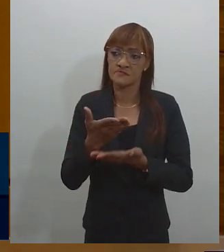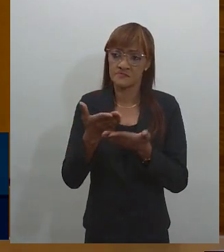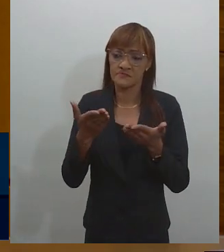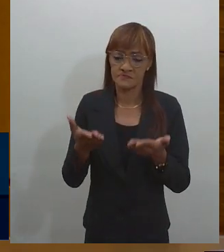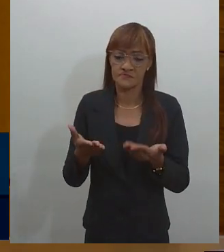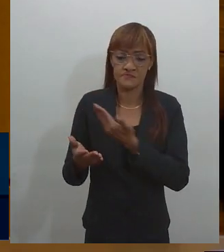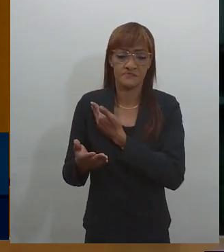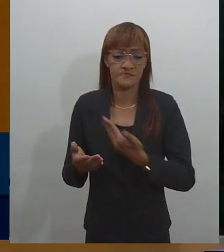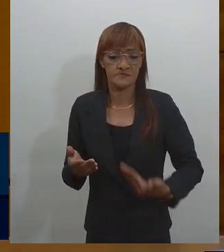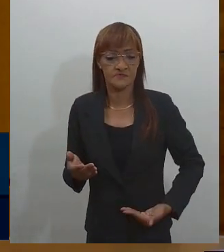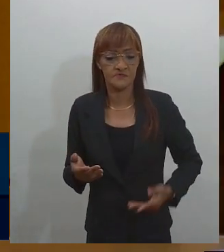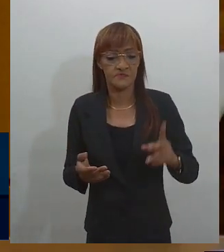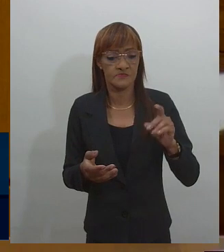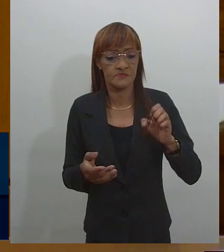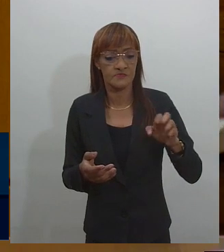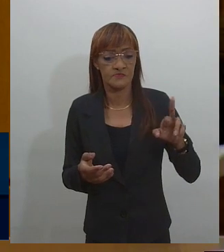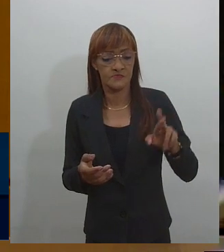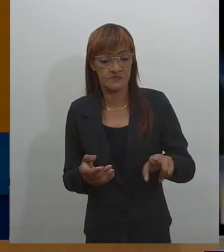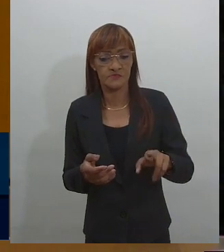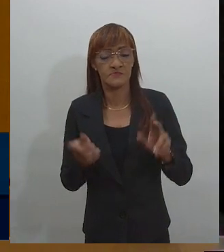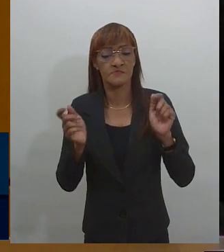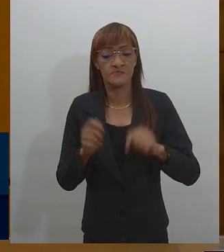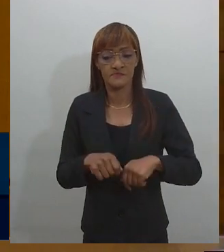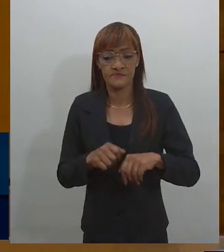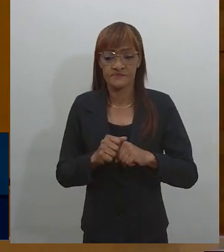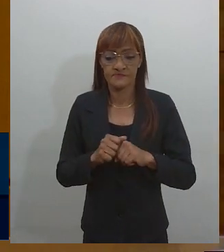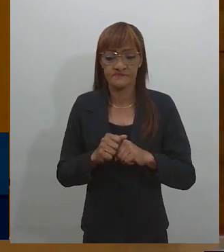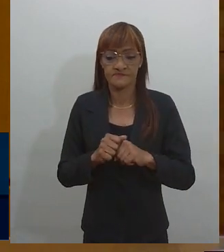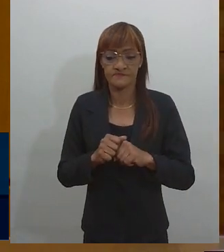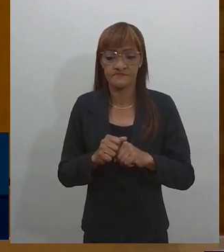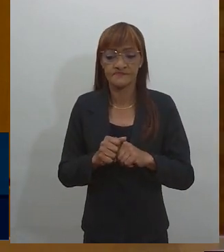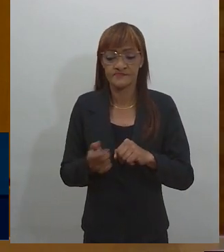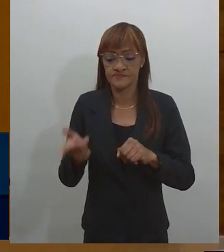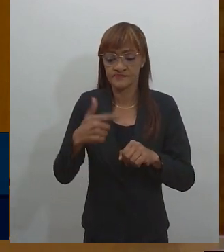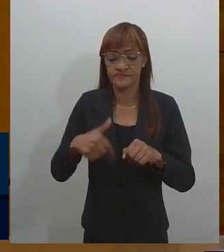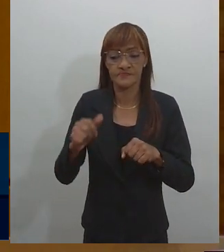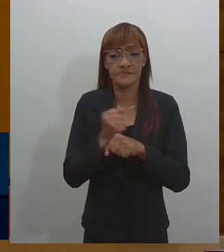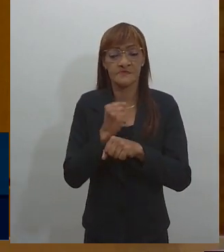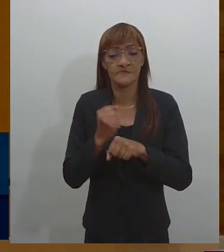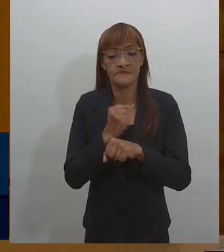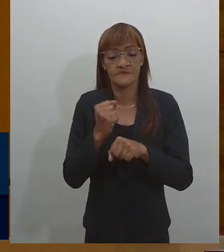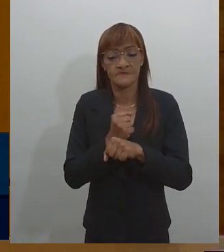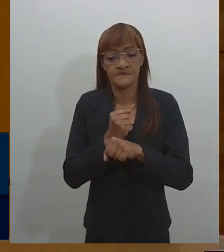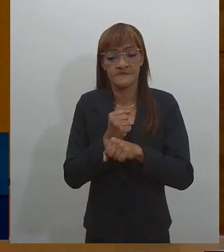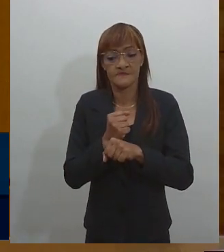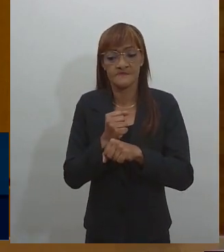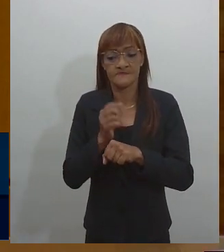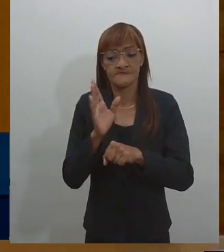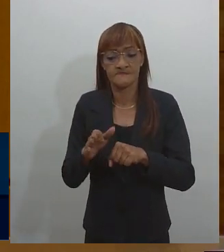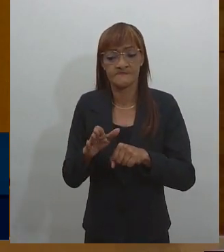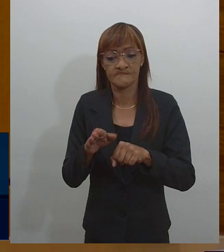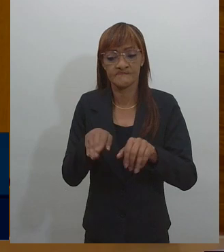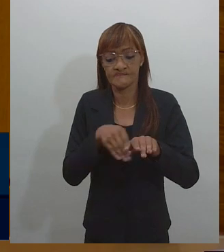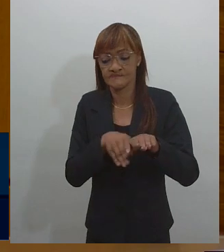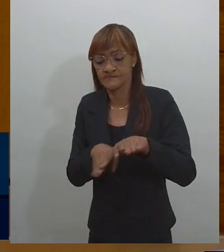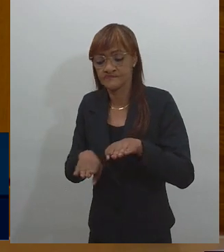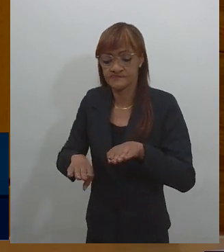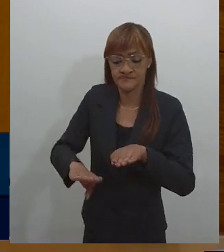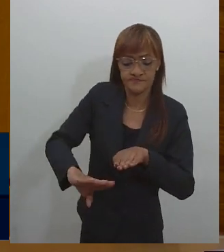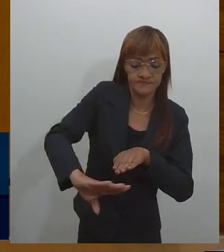o complemento ali, refaça o complemento do anel viário da cidade de Itabaianinha, porque